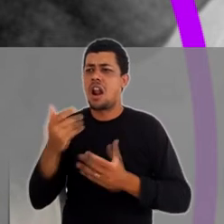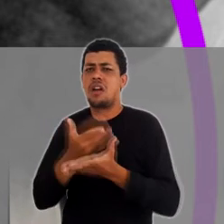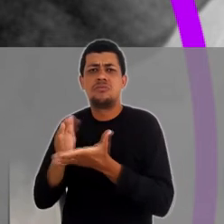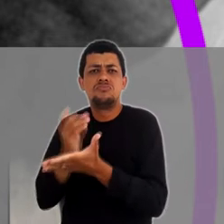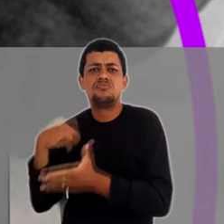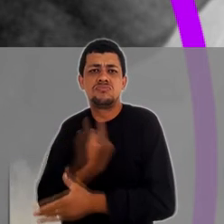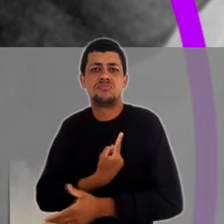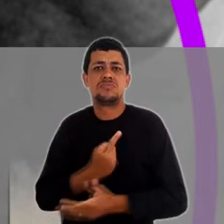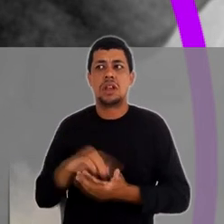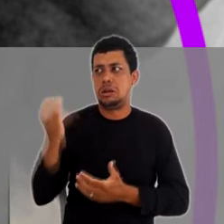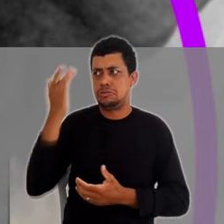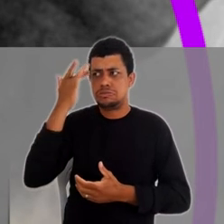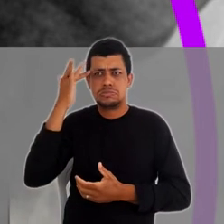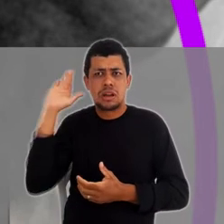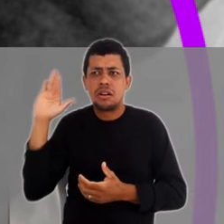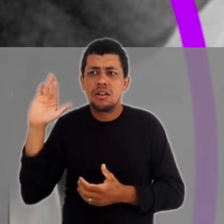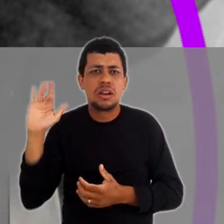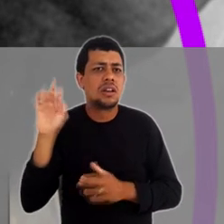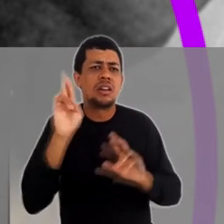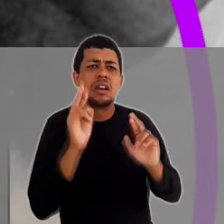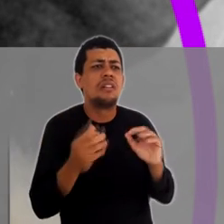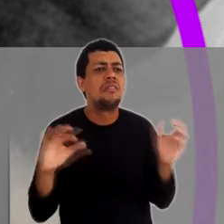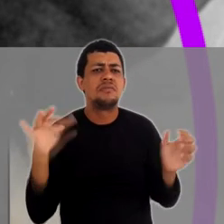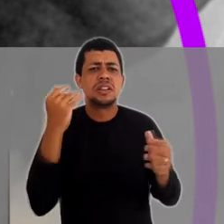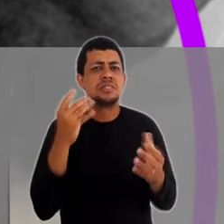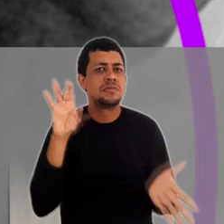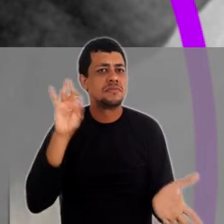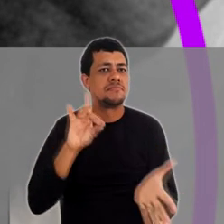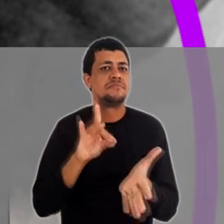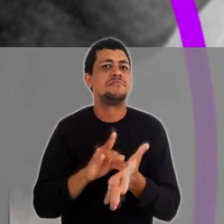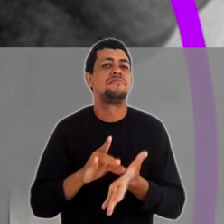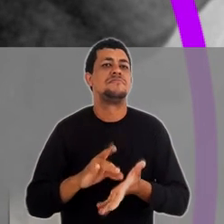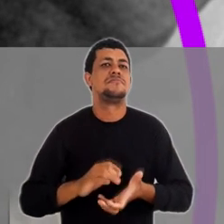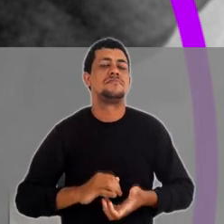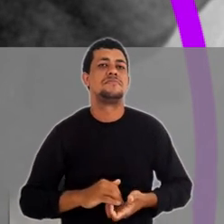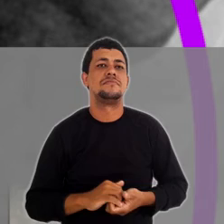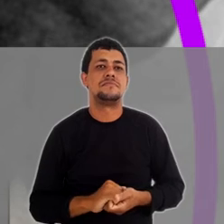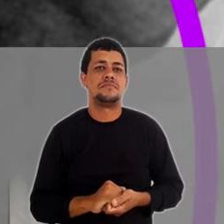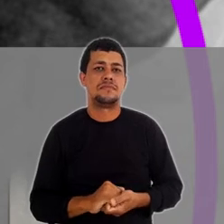gente. Até hoje nem sabe quem diz que é repente. Marielle